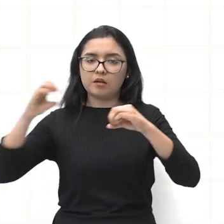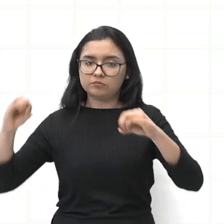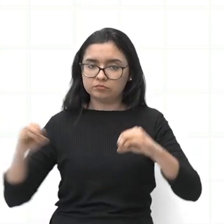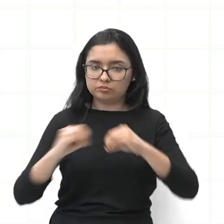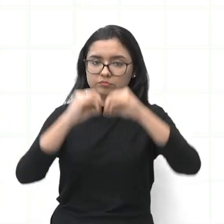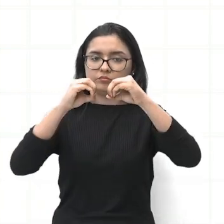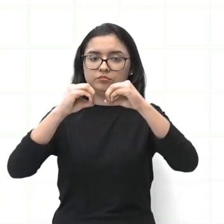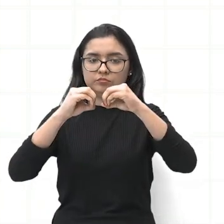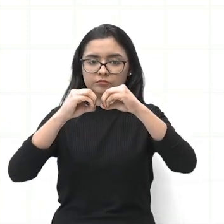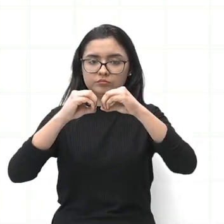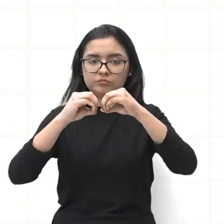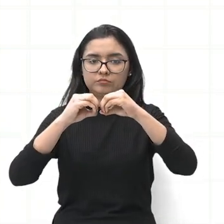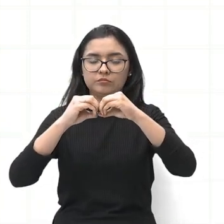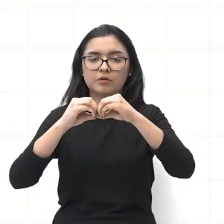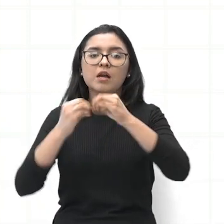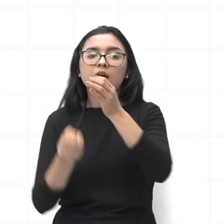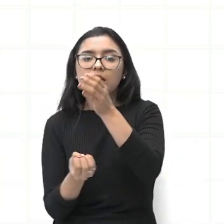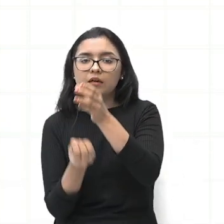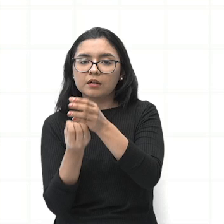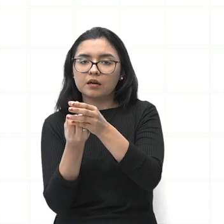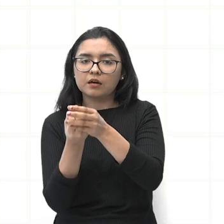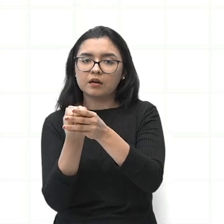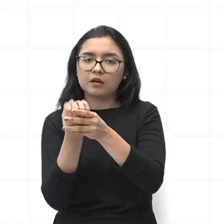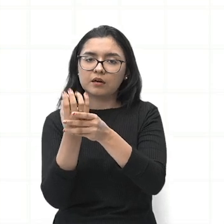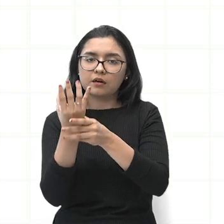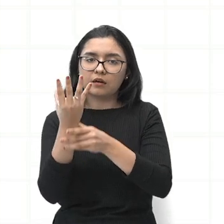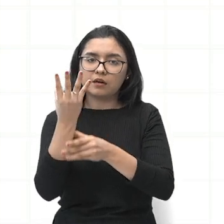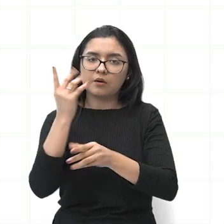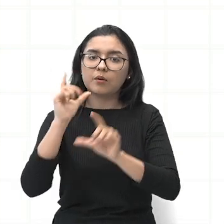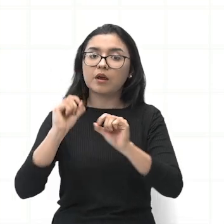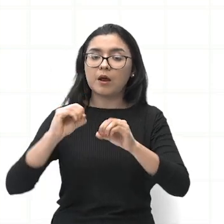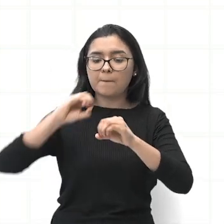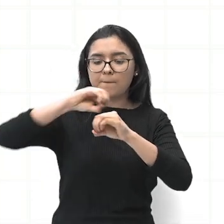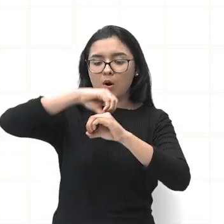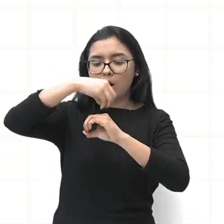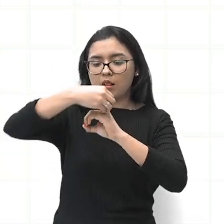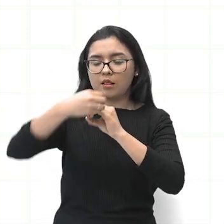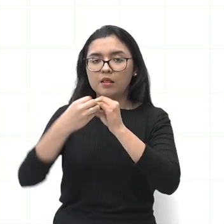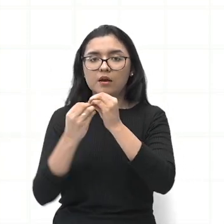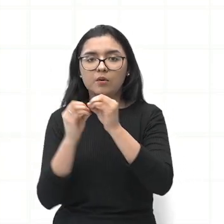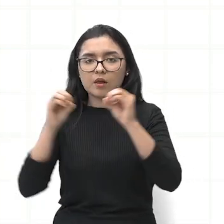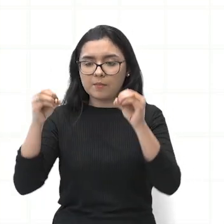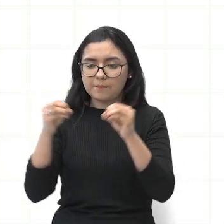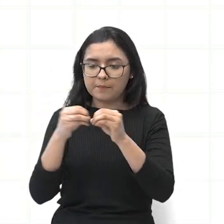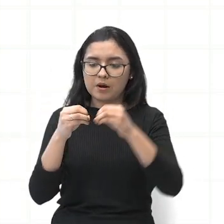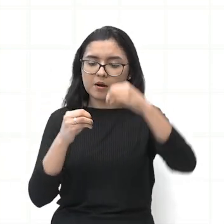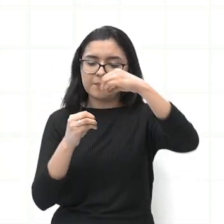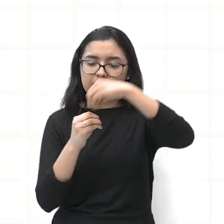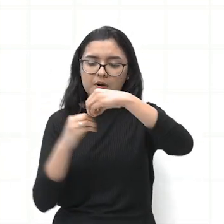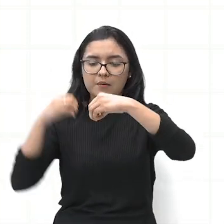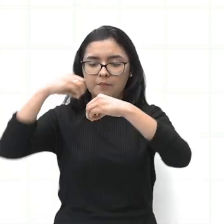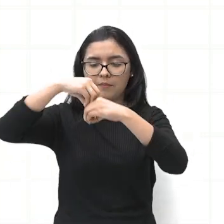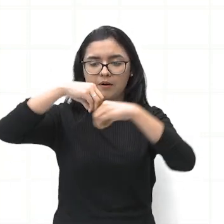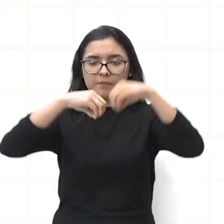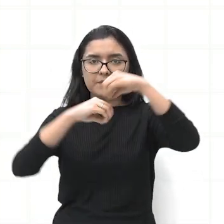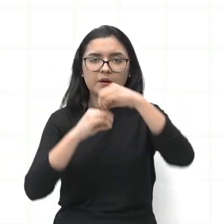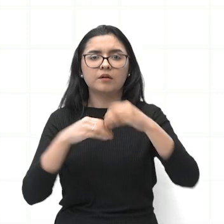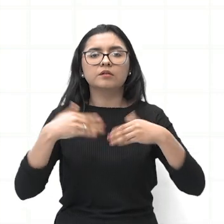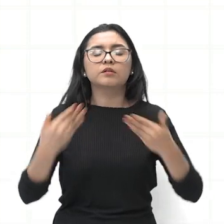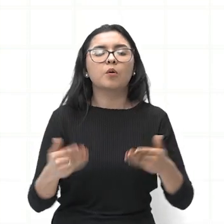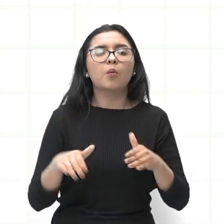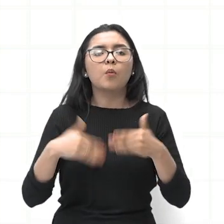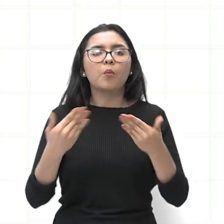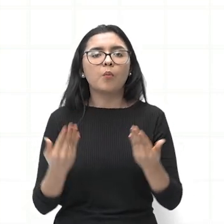observe aqui, nós formamos uma molécula. Quando a gente fala sempre da água, qual é